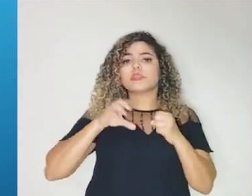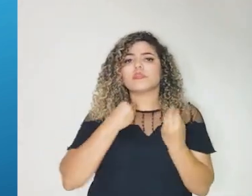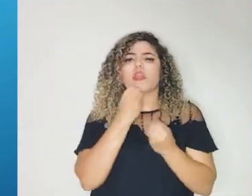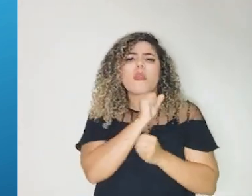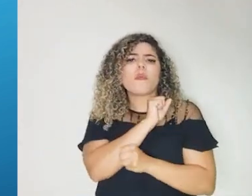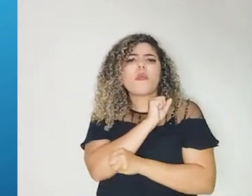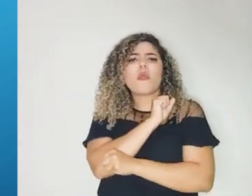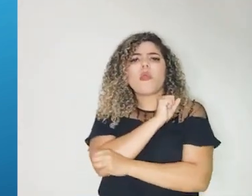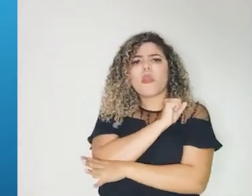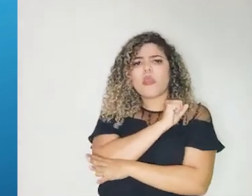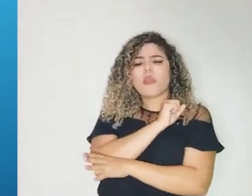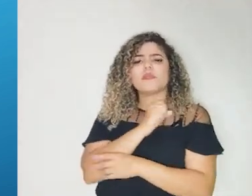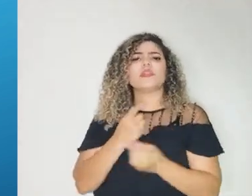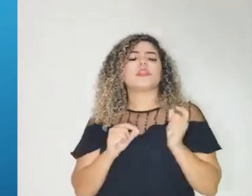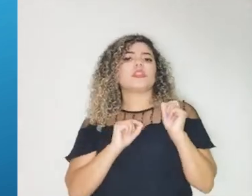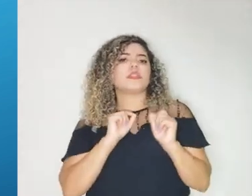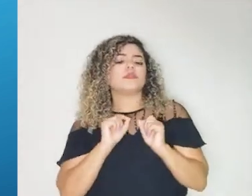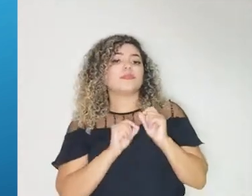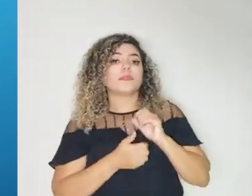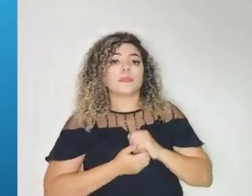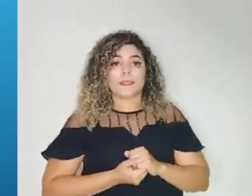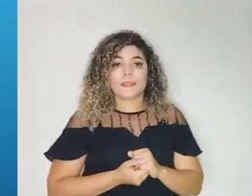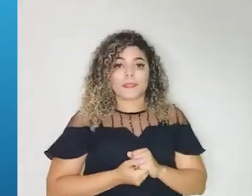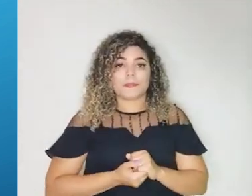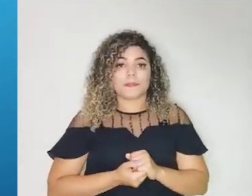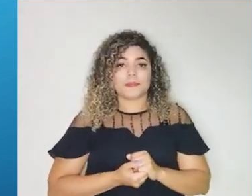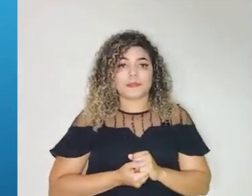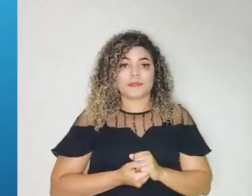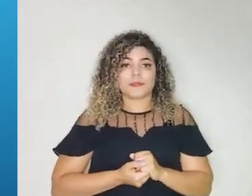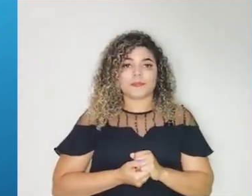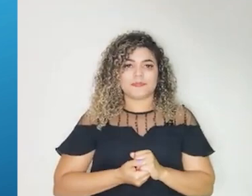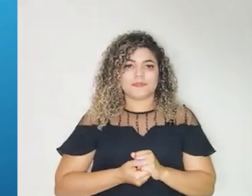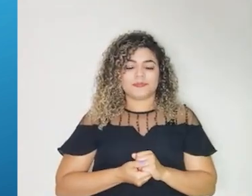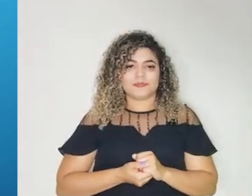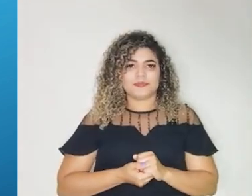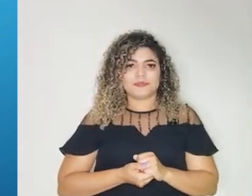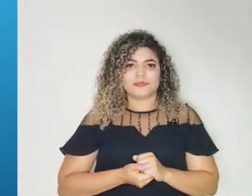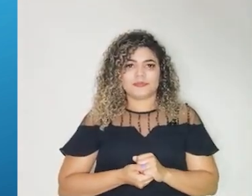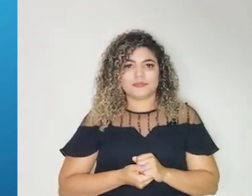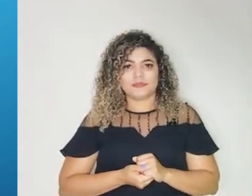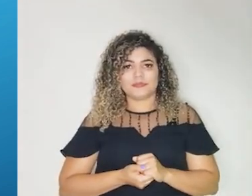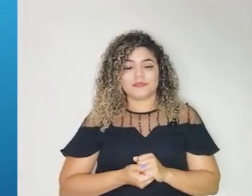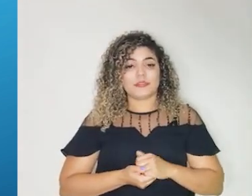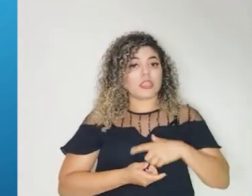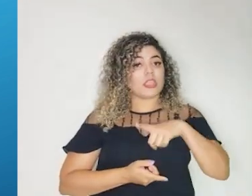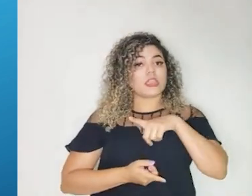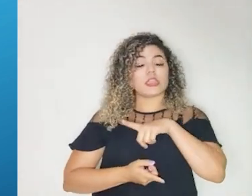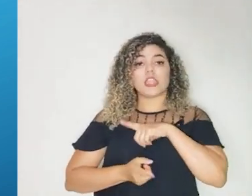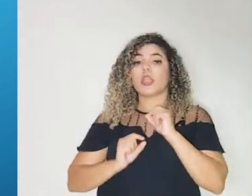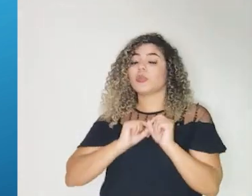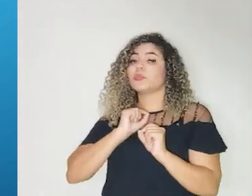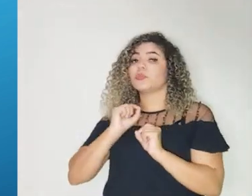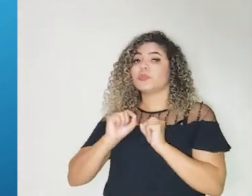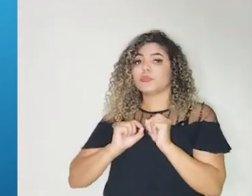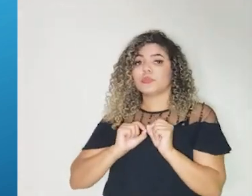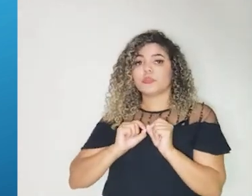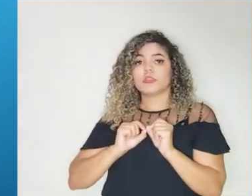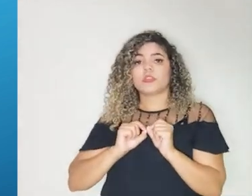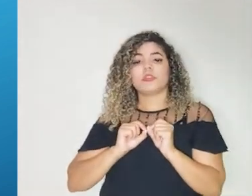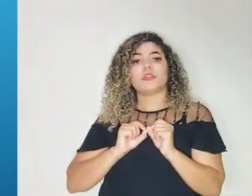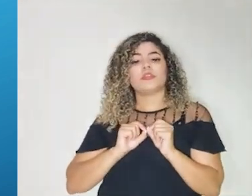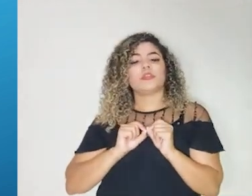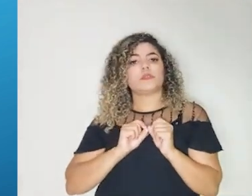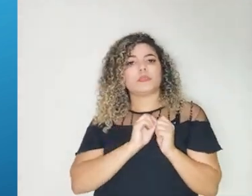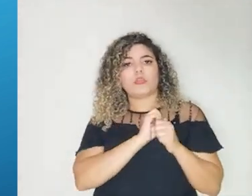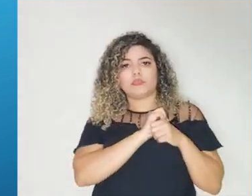desses animais, duplos de Malpighi aqui representados nos insetos. Aqui nós temos a circulação